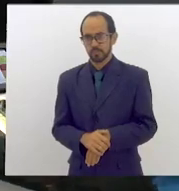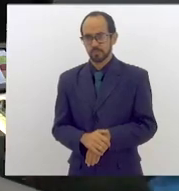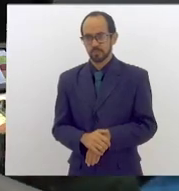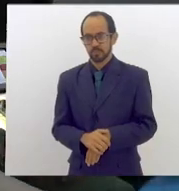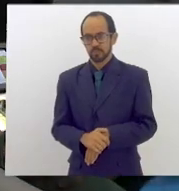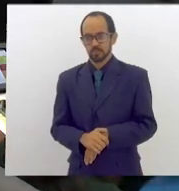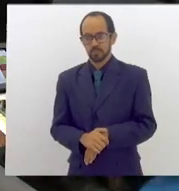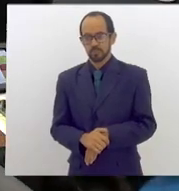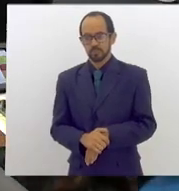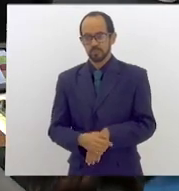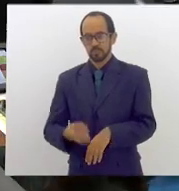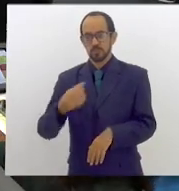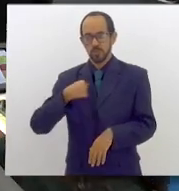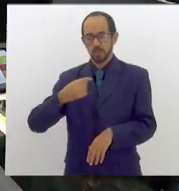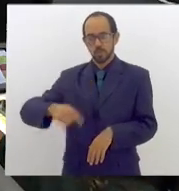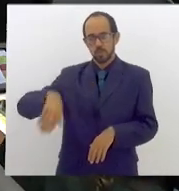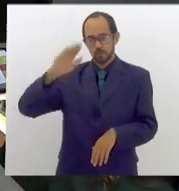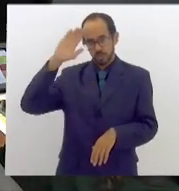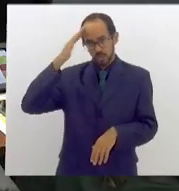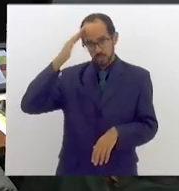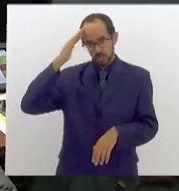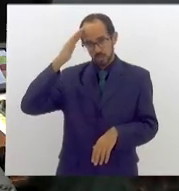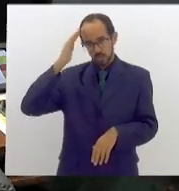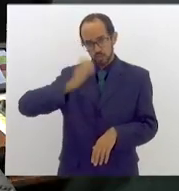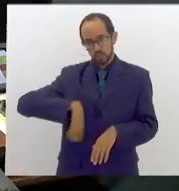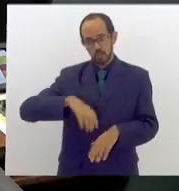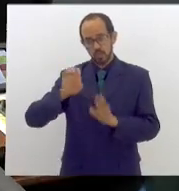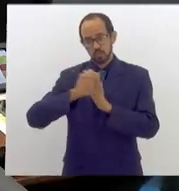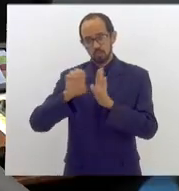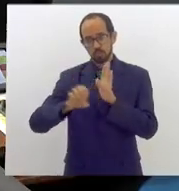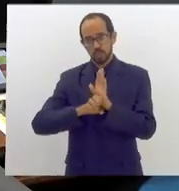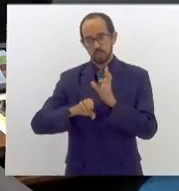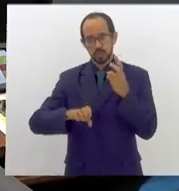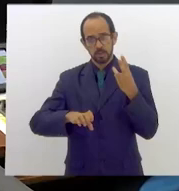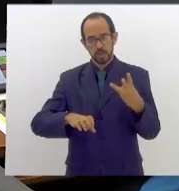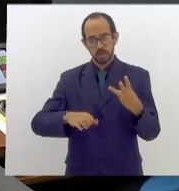eu entendi a emendar 3 e 6